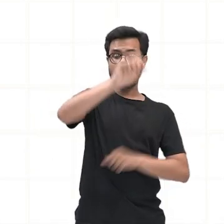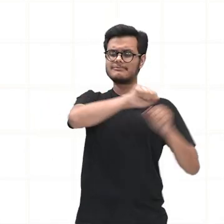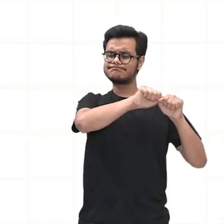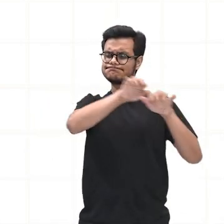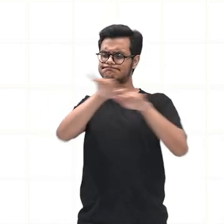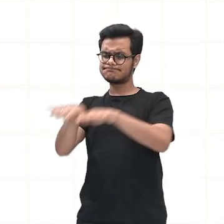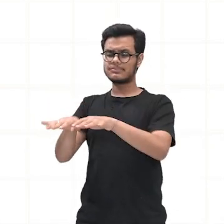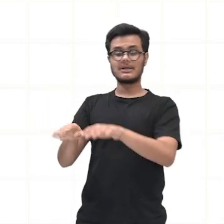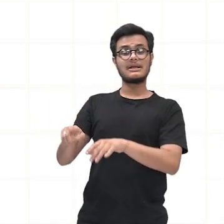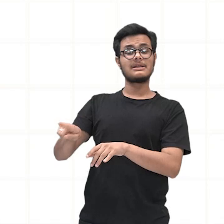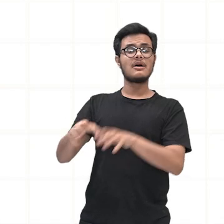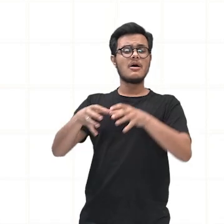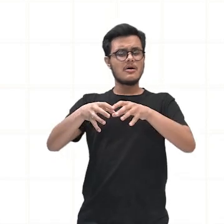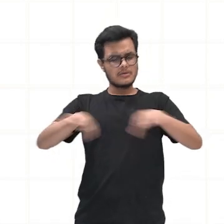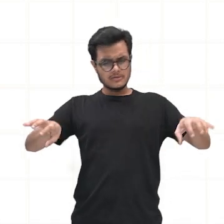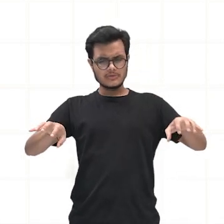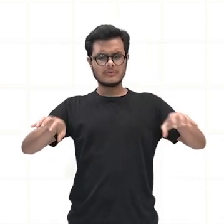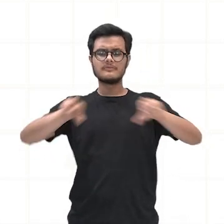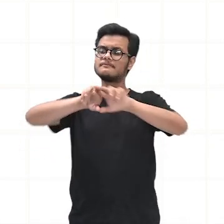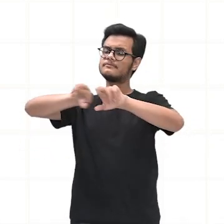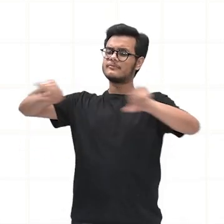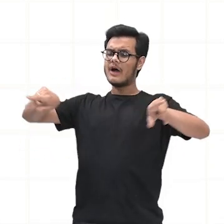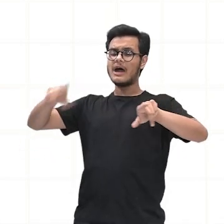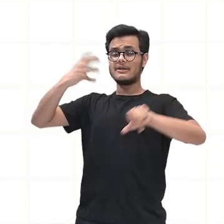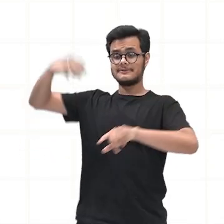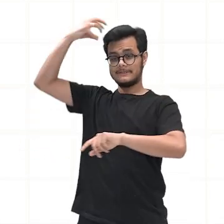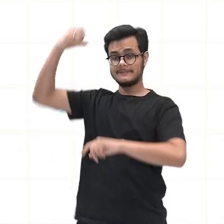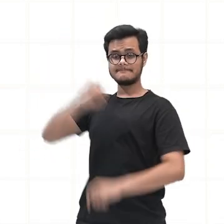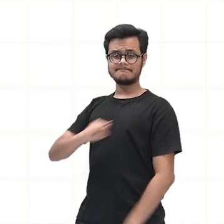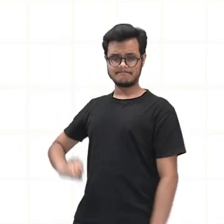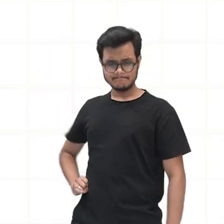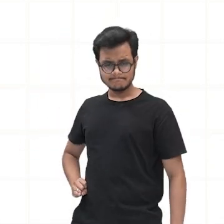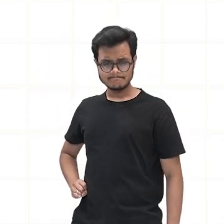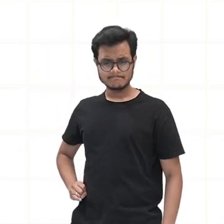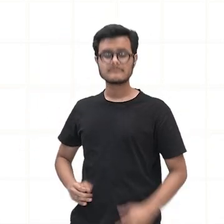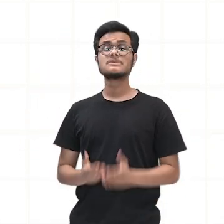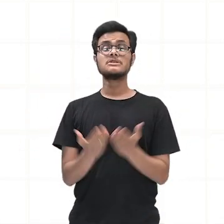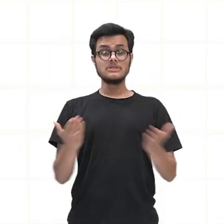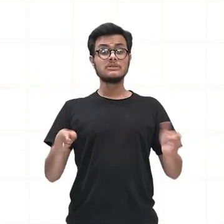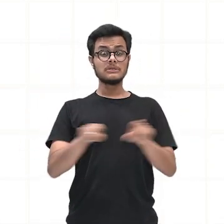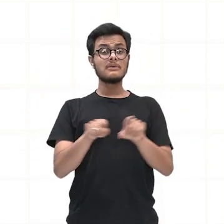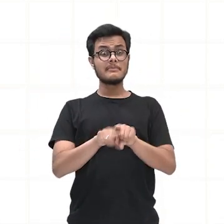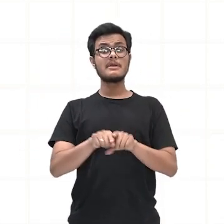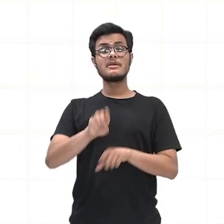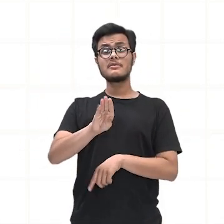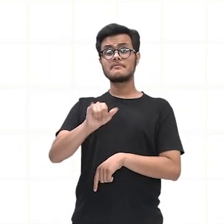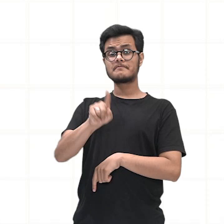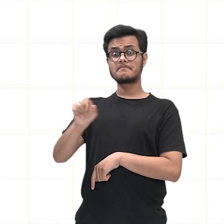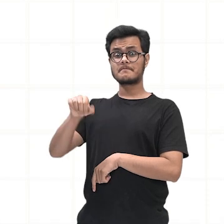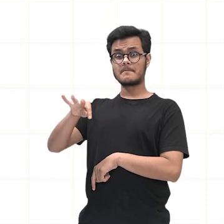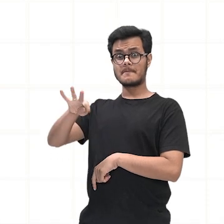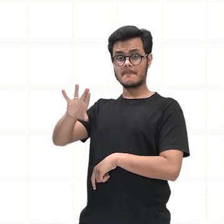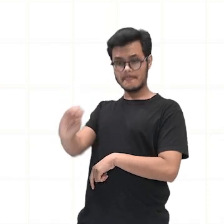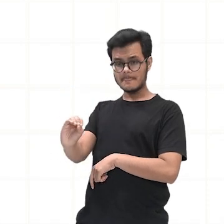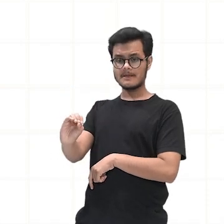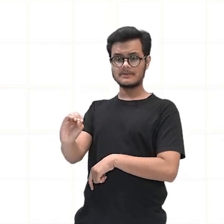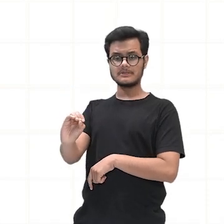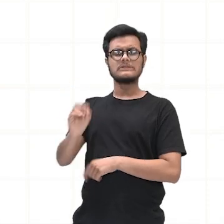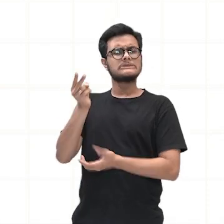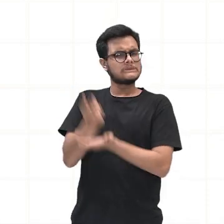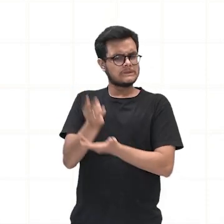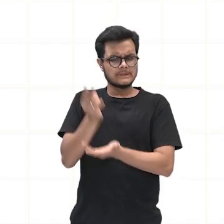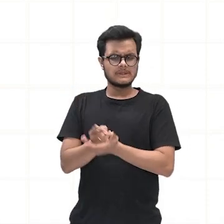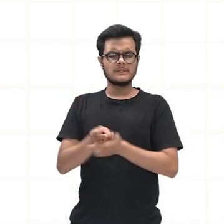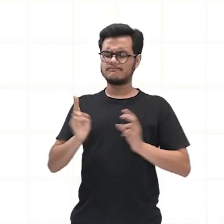ele vai se fragmentar em vários reinos, e o Império Bizantino. Esse vai